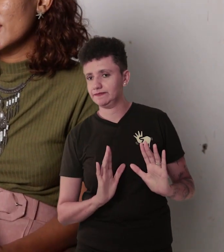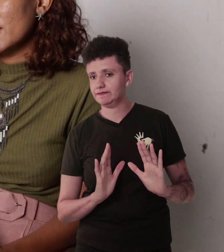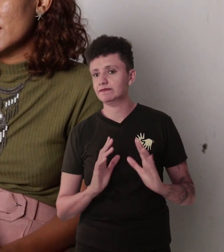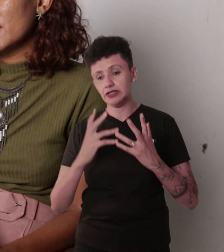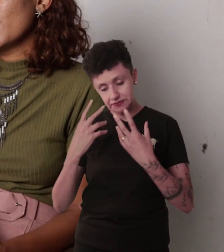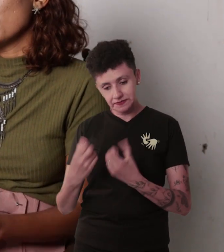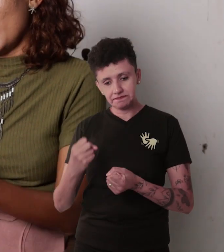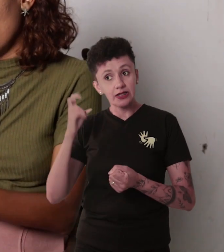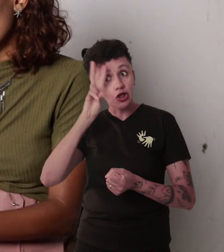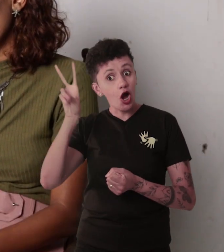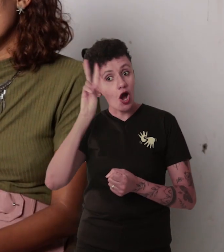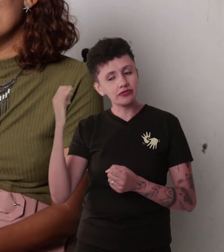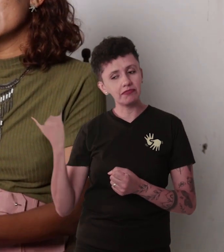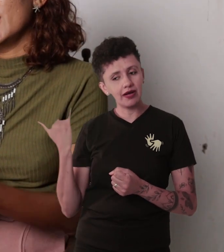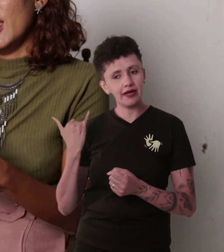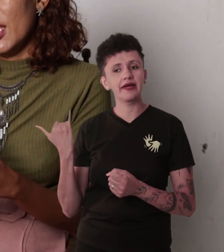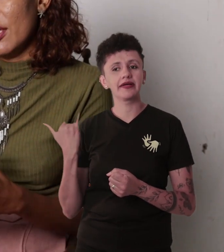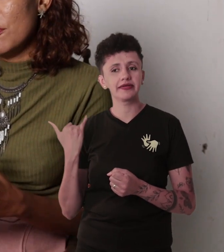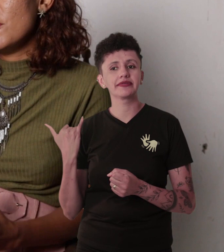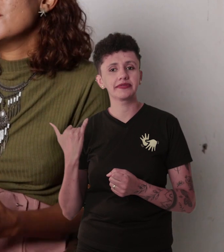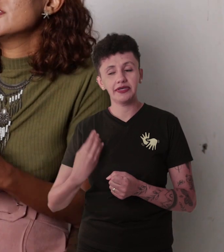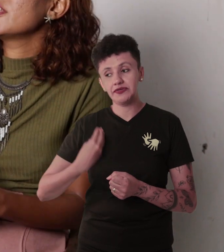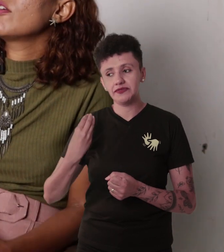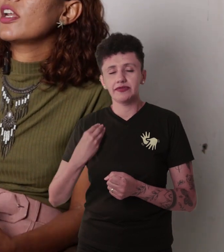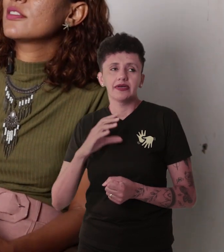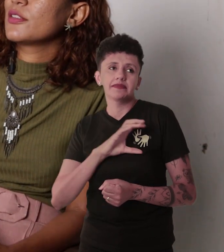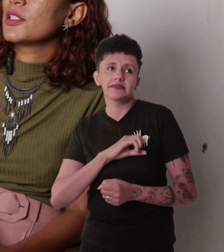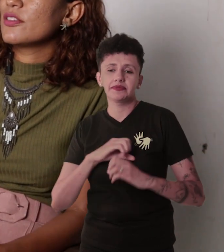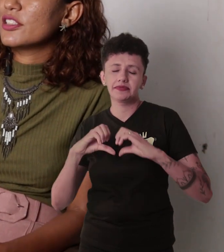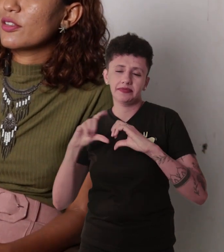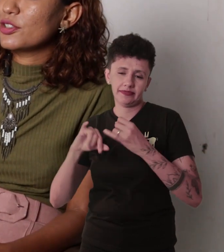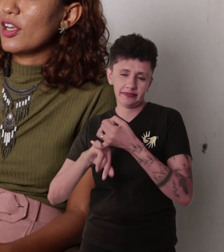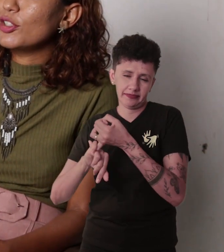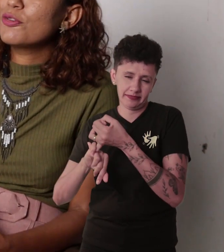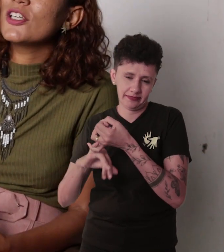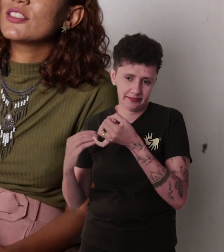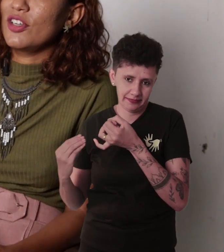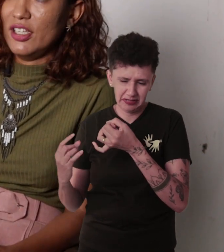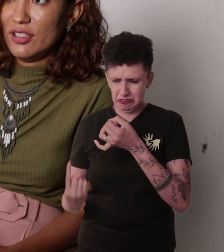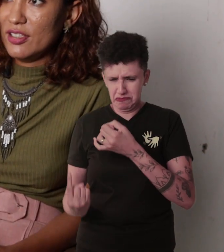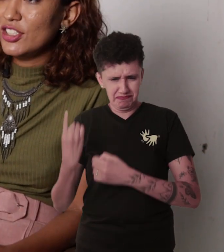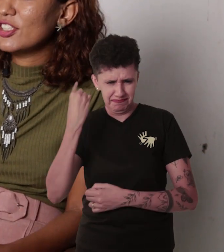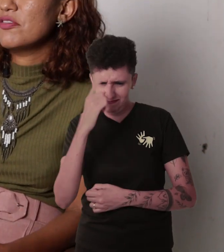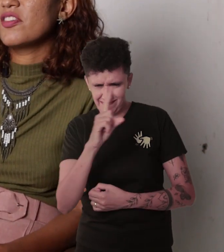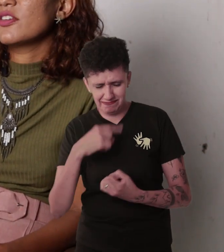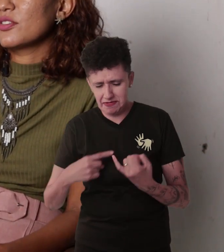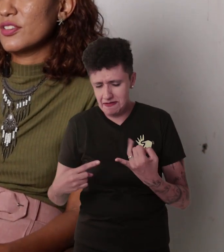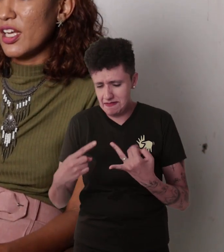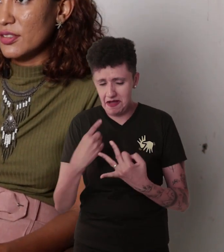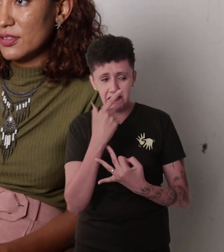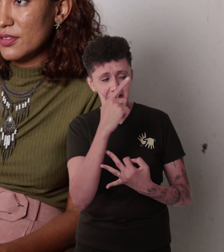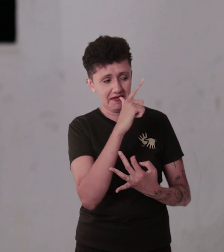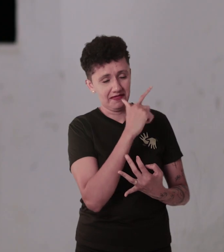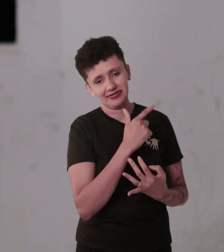uma lenda para poder vivenciar um relacionamento extraconjugal. E não foi só ele. A gente tem vários